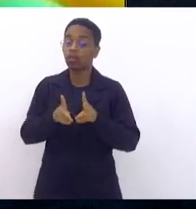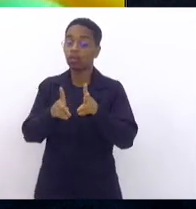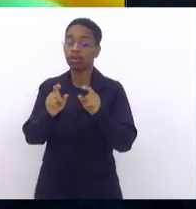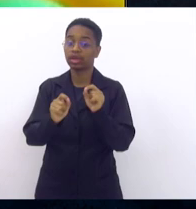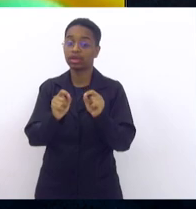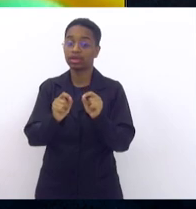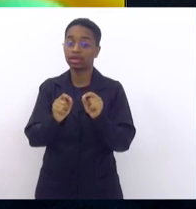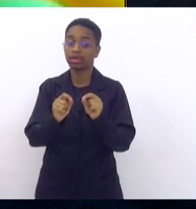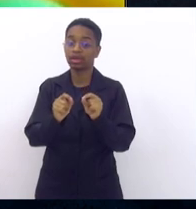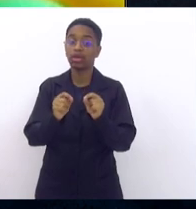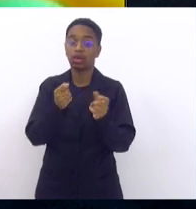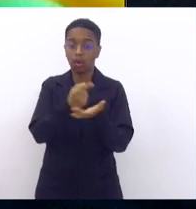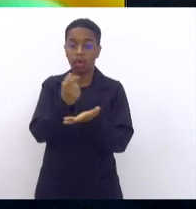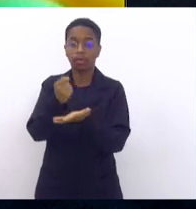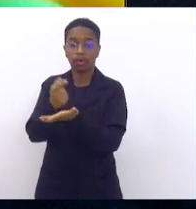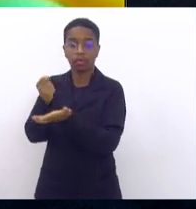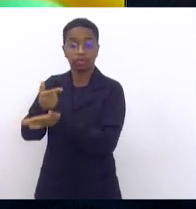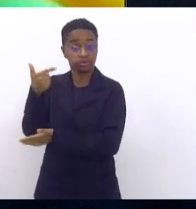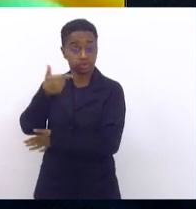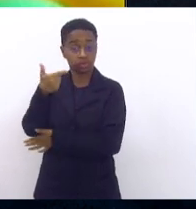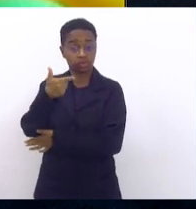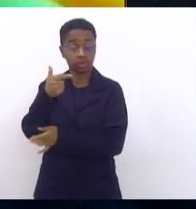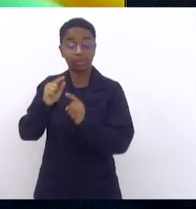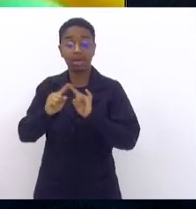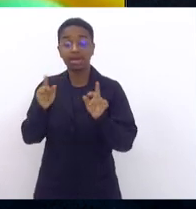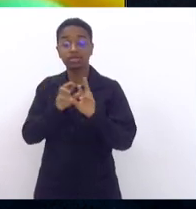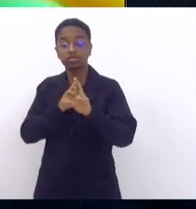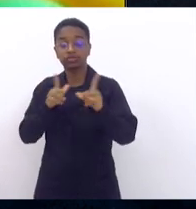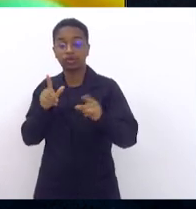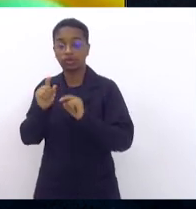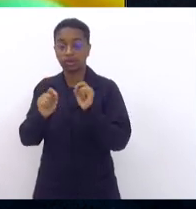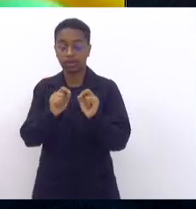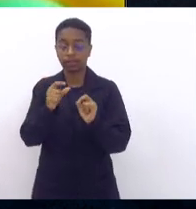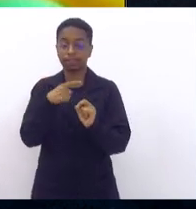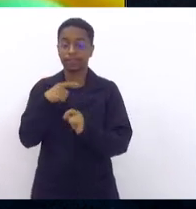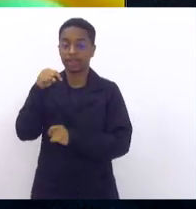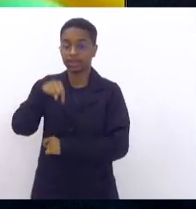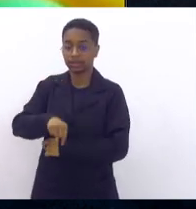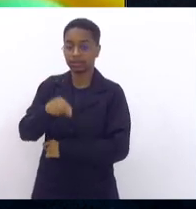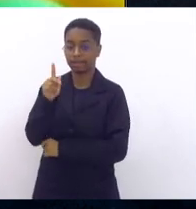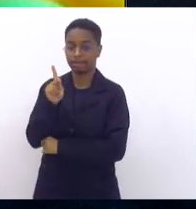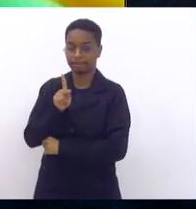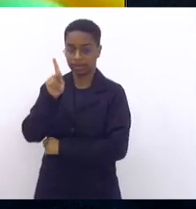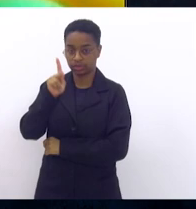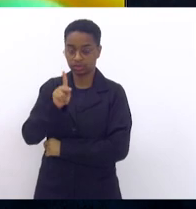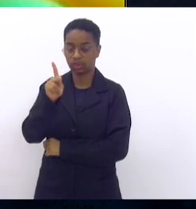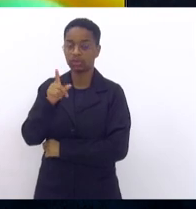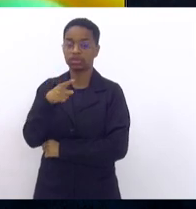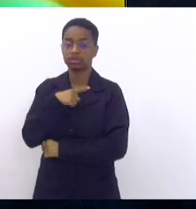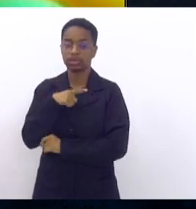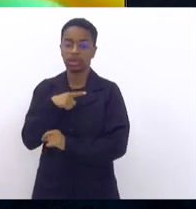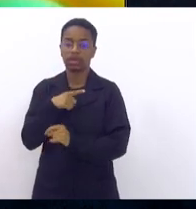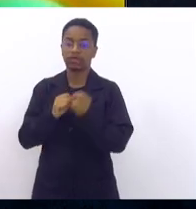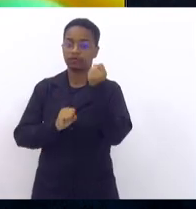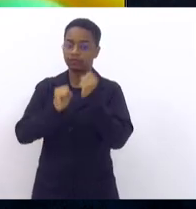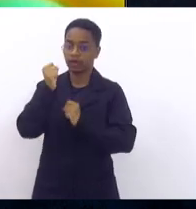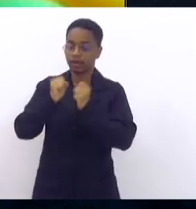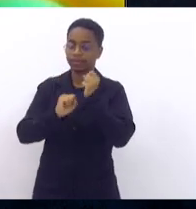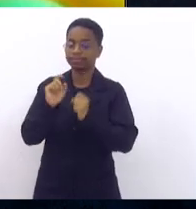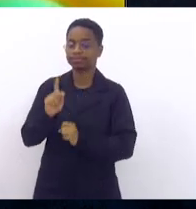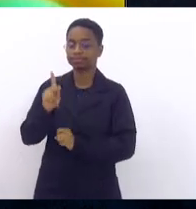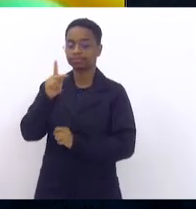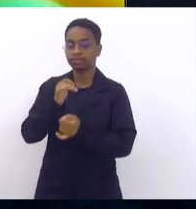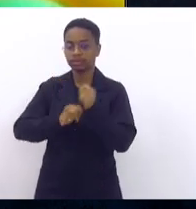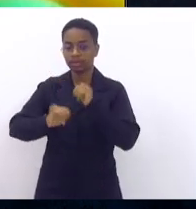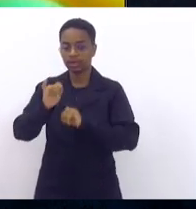o segundo mercado consumidor A diferença é que a gente aqui tem o petróleo tem a petroquímica produz a